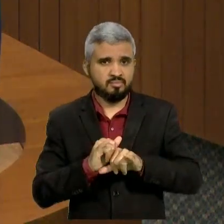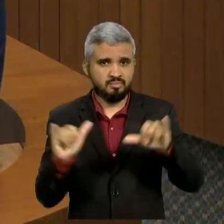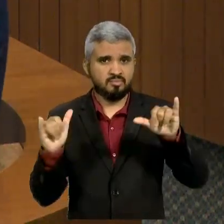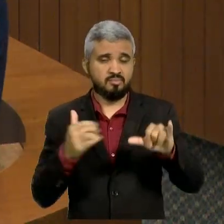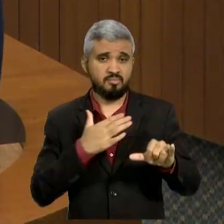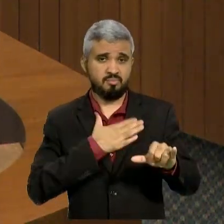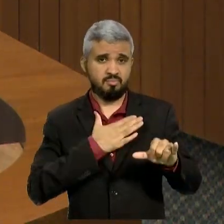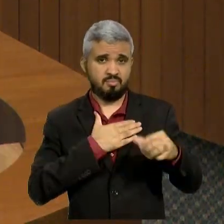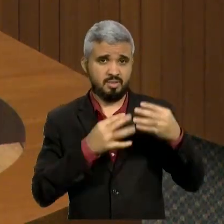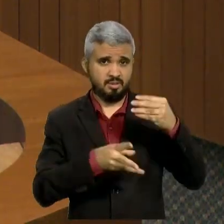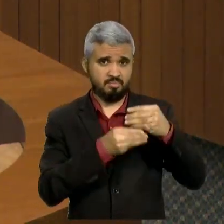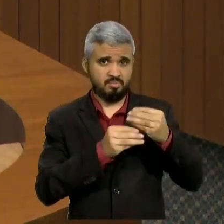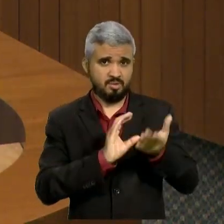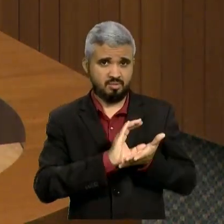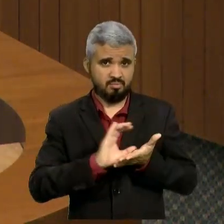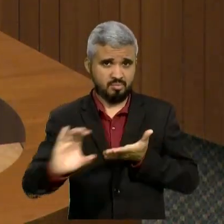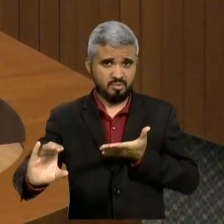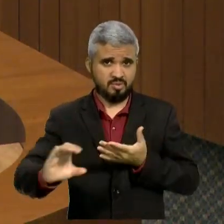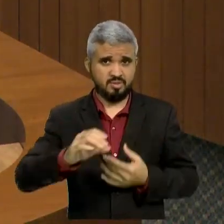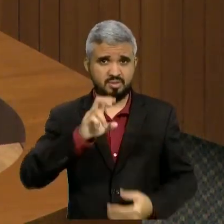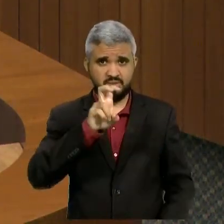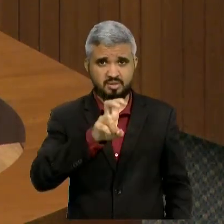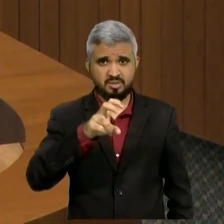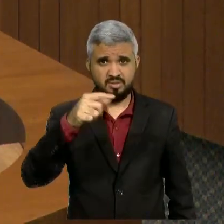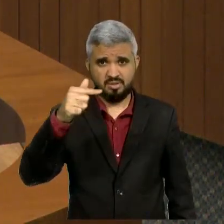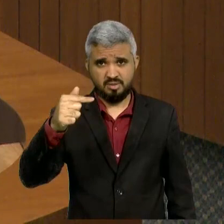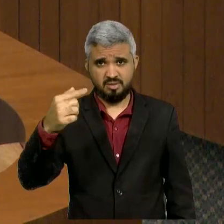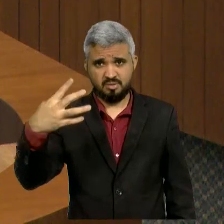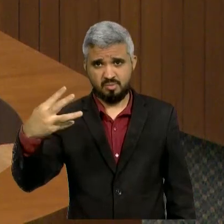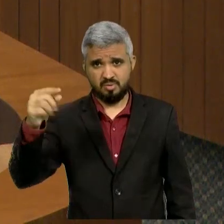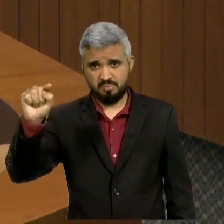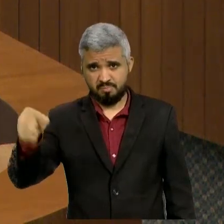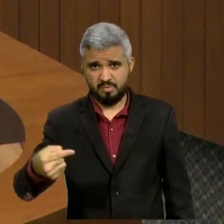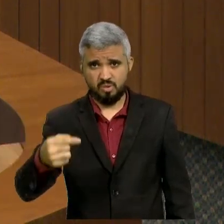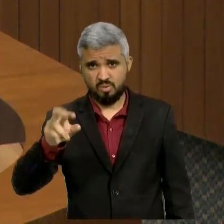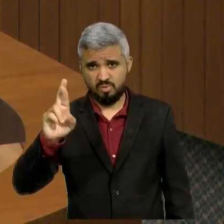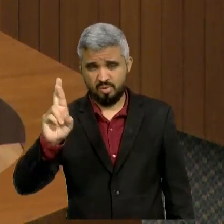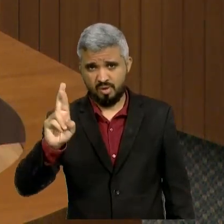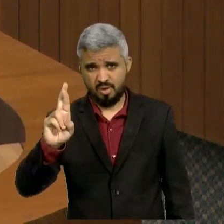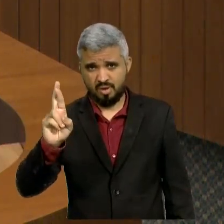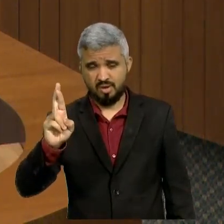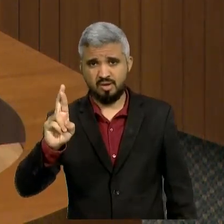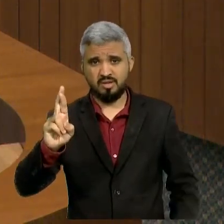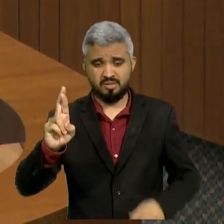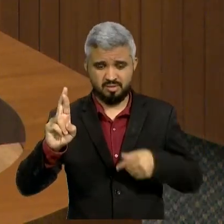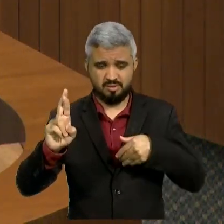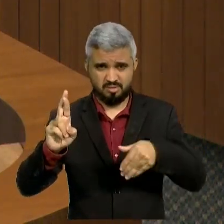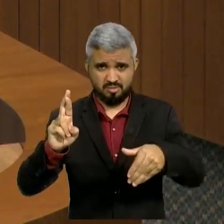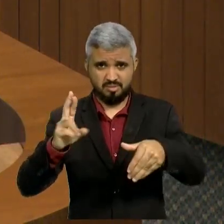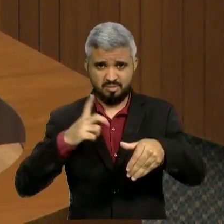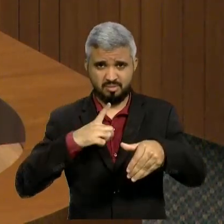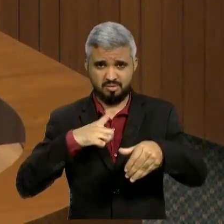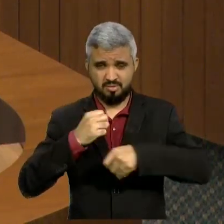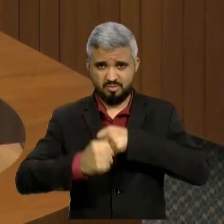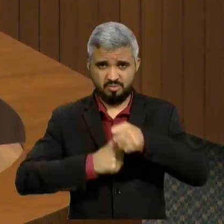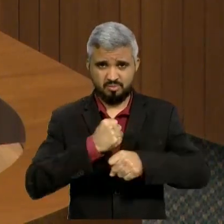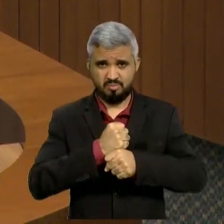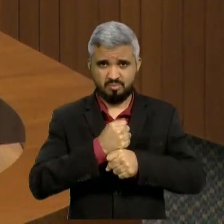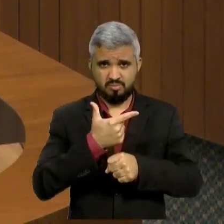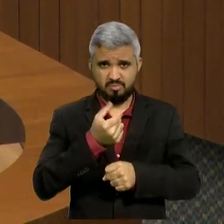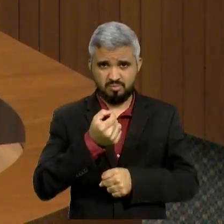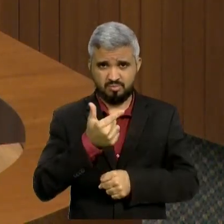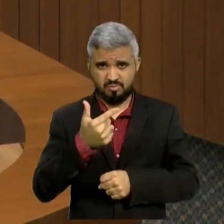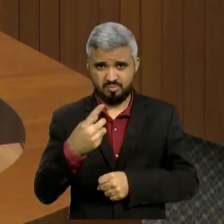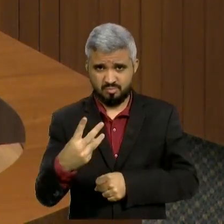parlamentar de R 574.000 que eu posso destinar a desse ano estou estou colocando para o